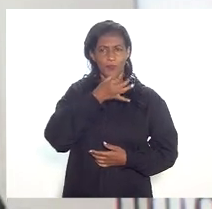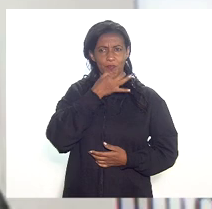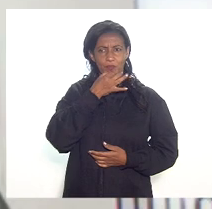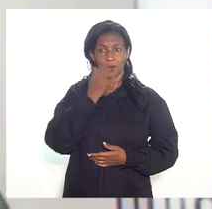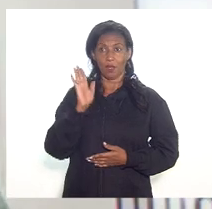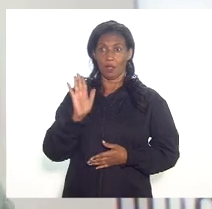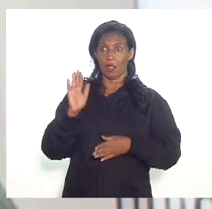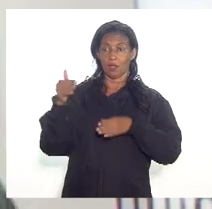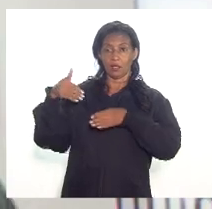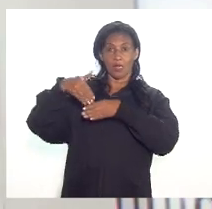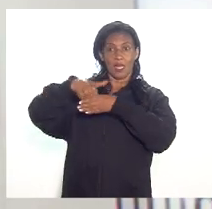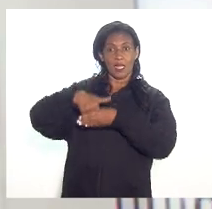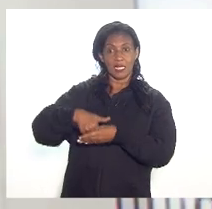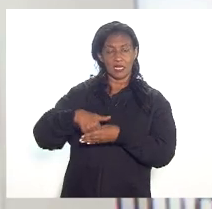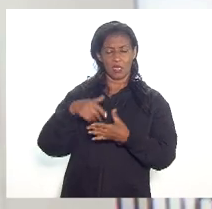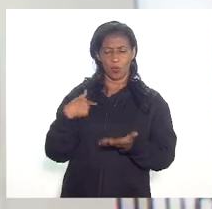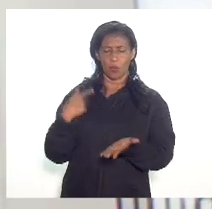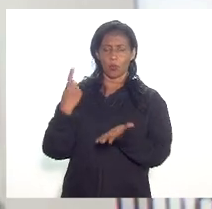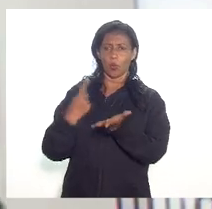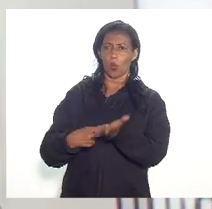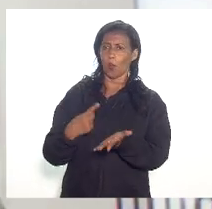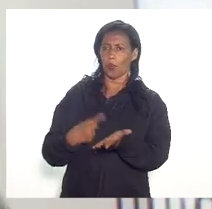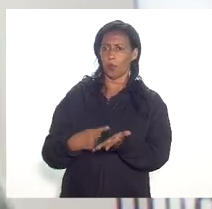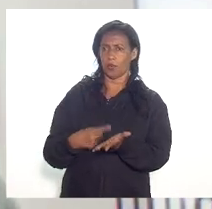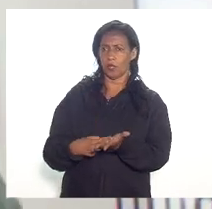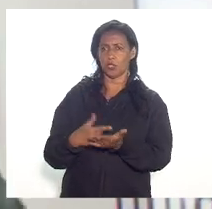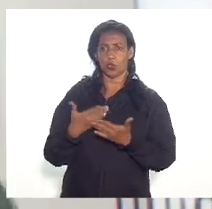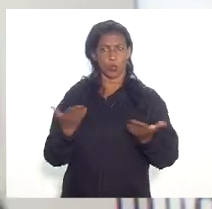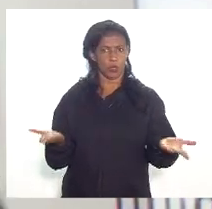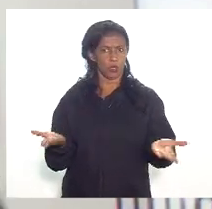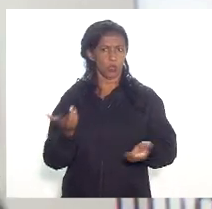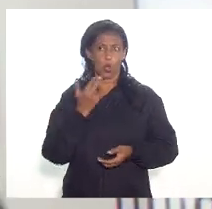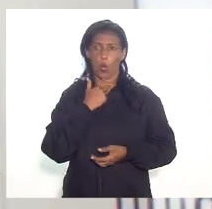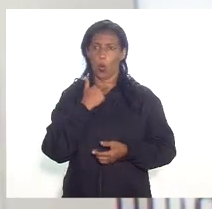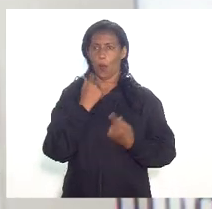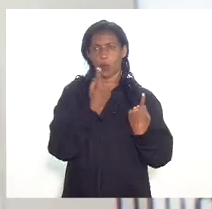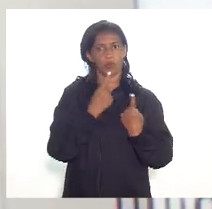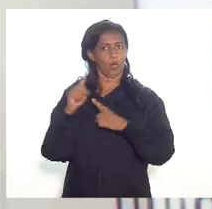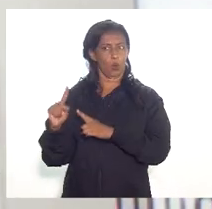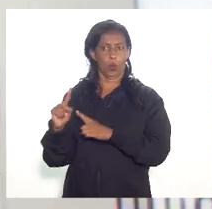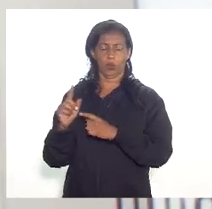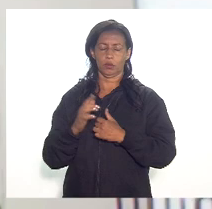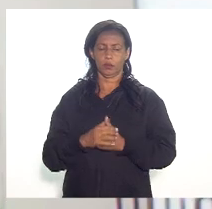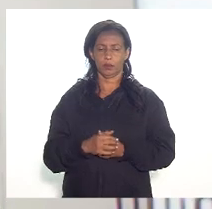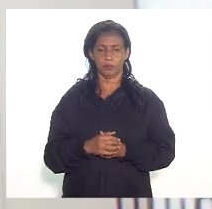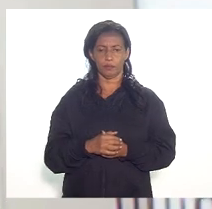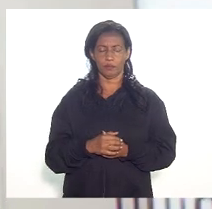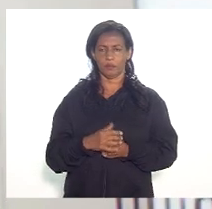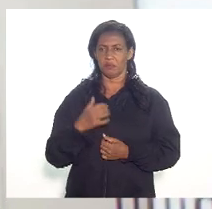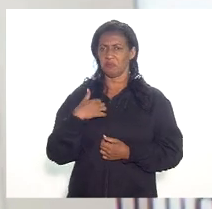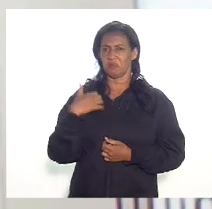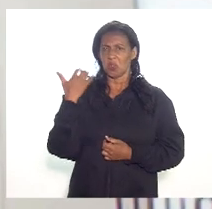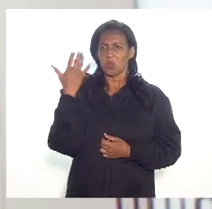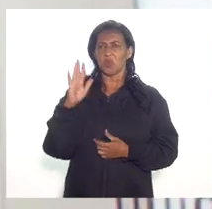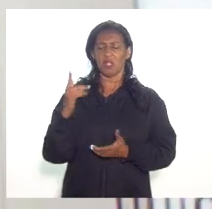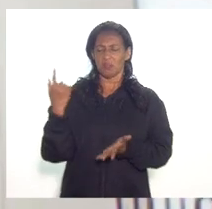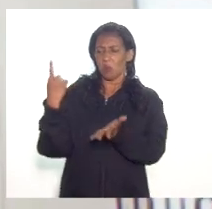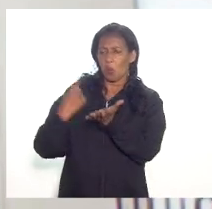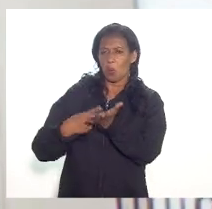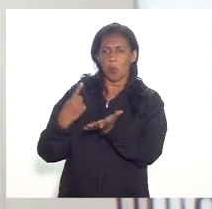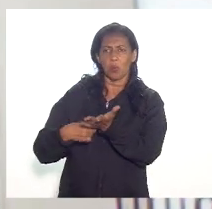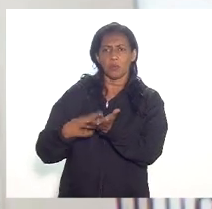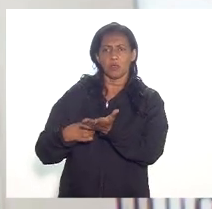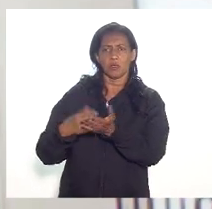eleição eu me comprometi com isso então agora eu não posso ficar contra eu não quero saber como que eles comprometeu na eleição